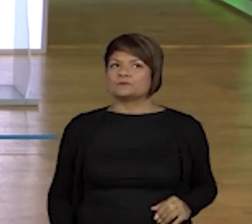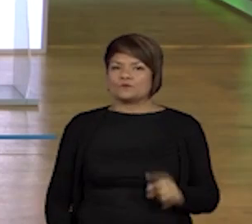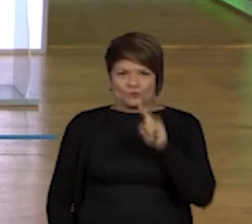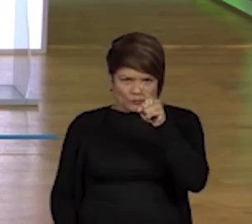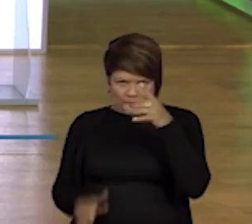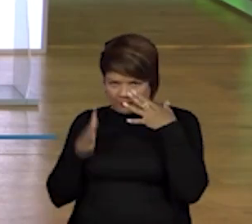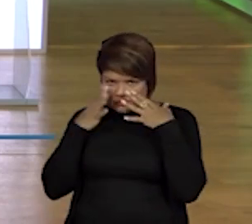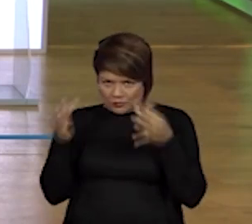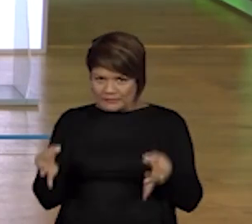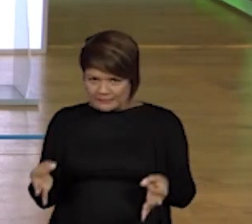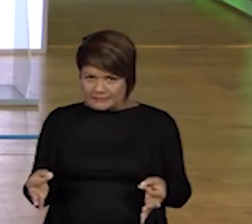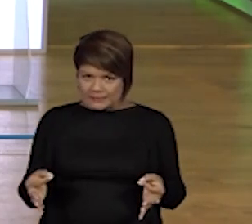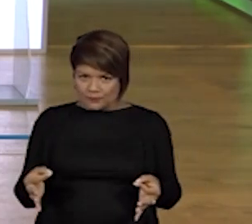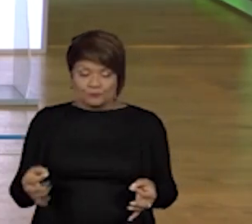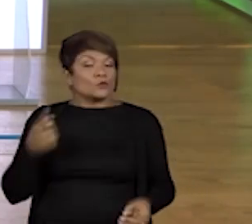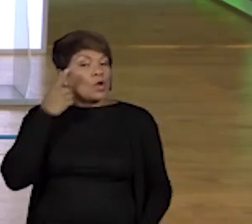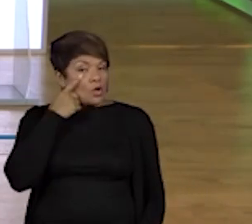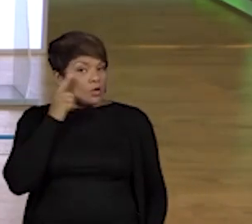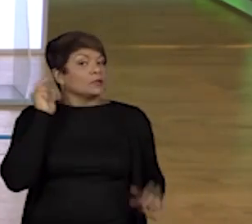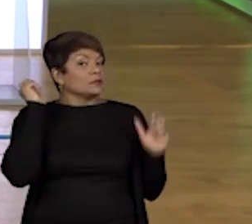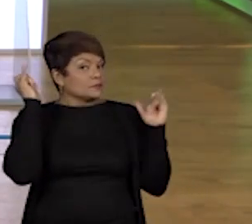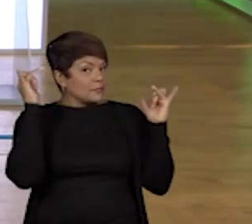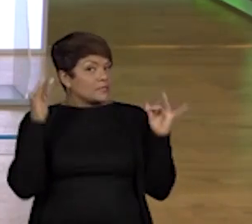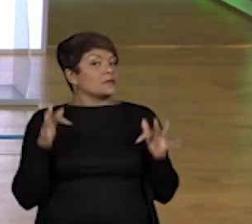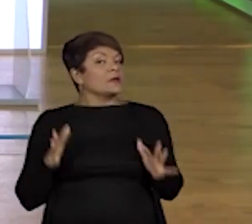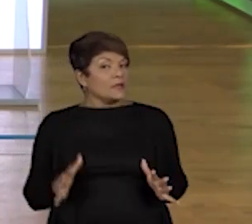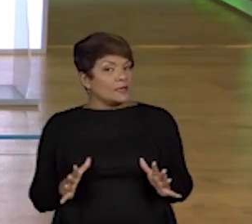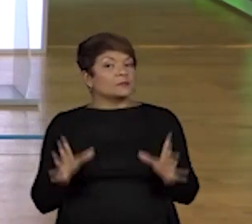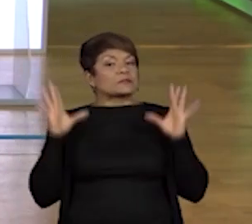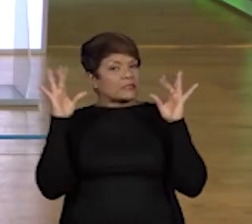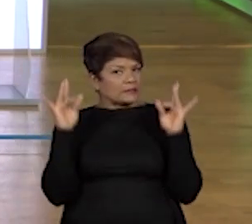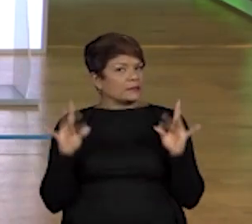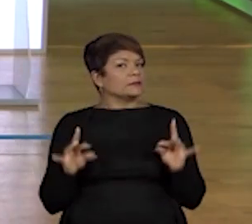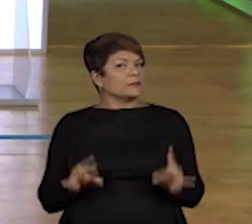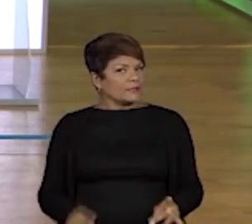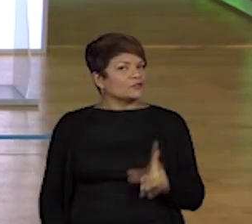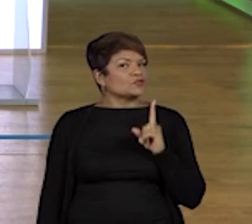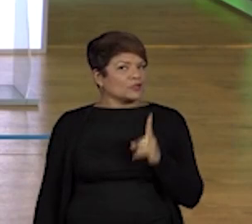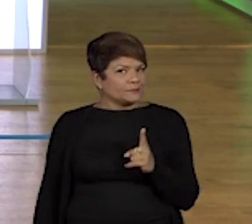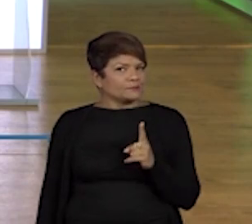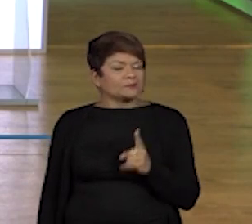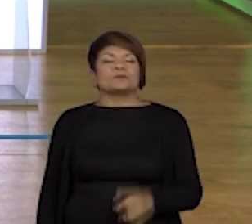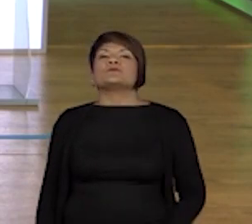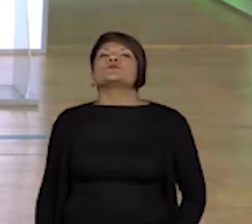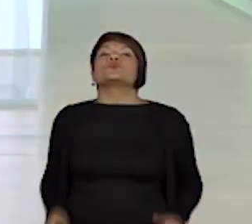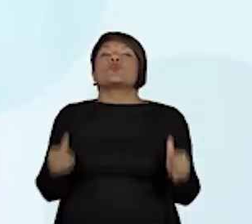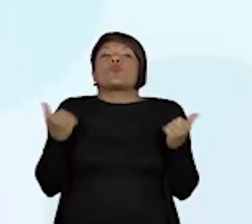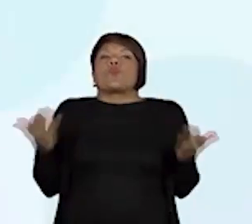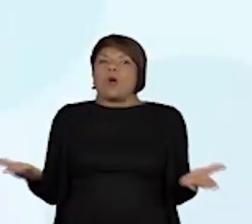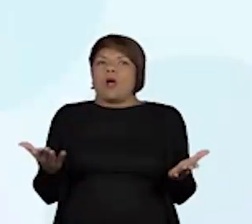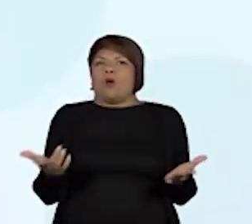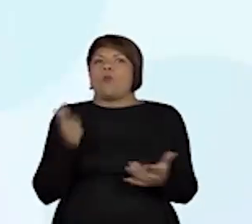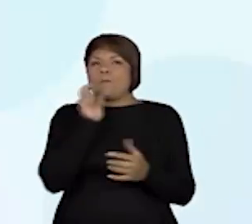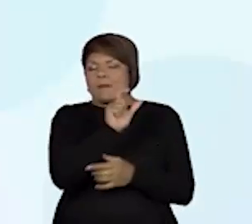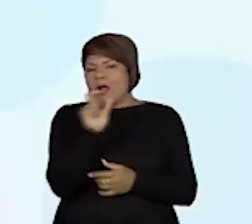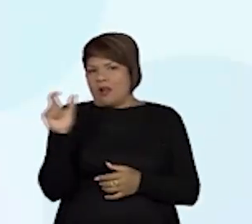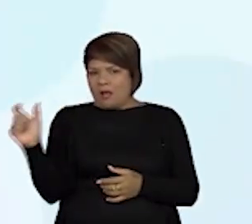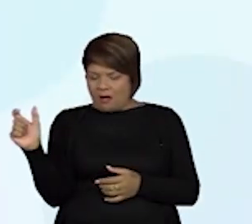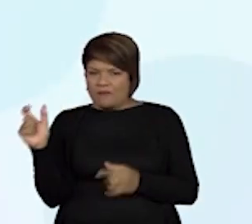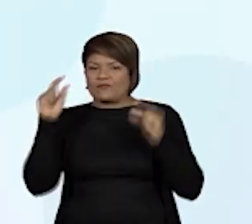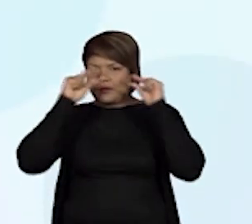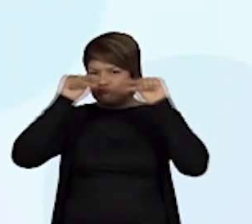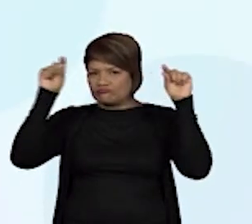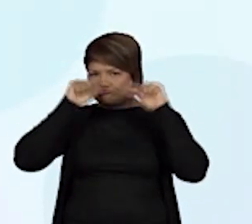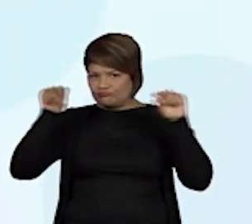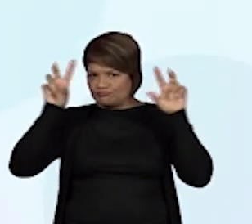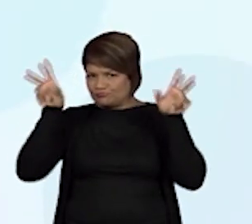bastante atenção? Olha que nós explicamos detalhadamente, hein? Quais palavras e expressões da